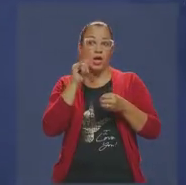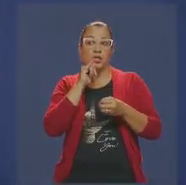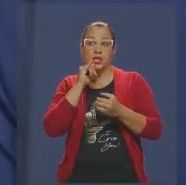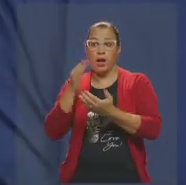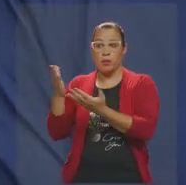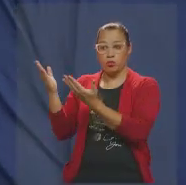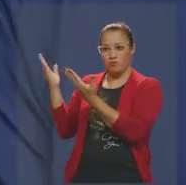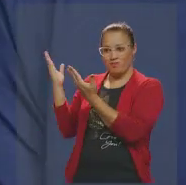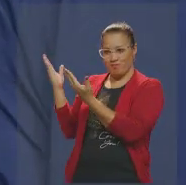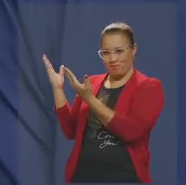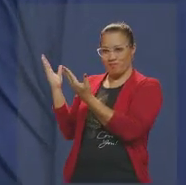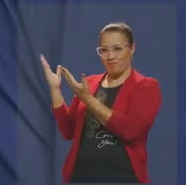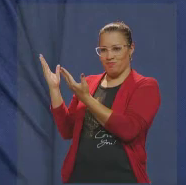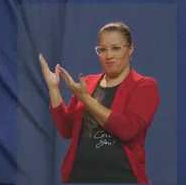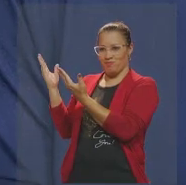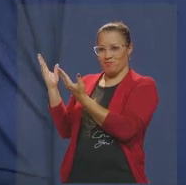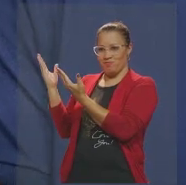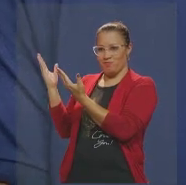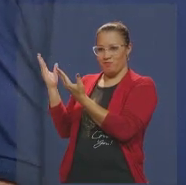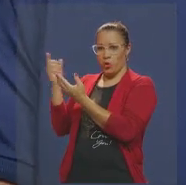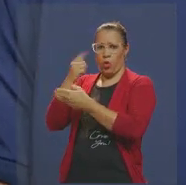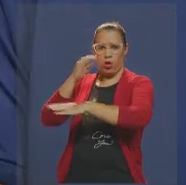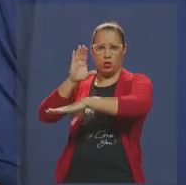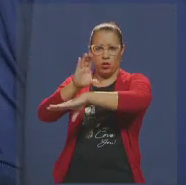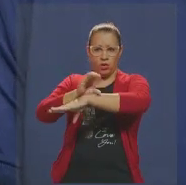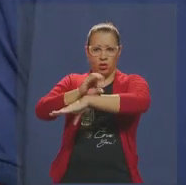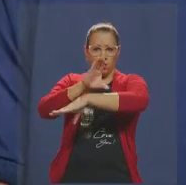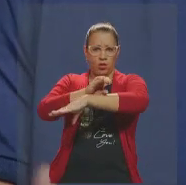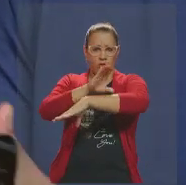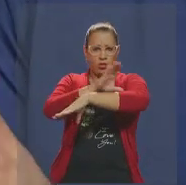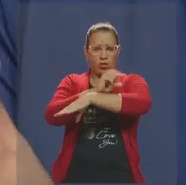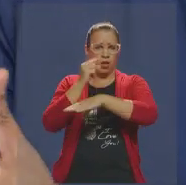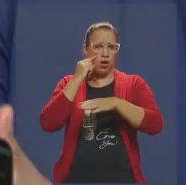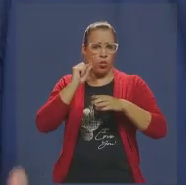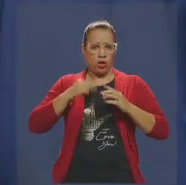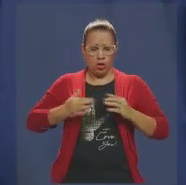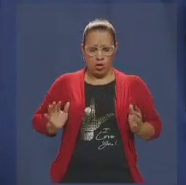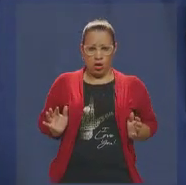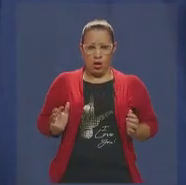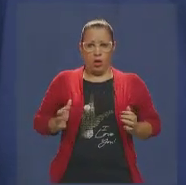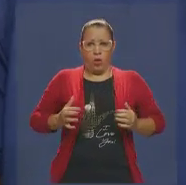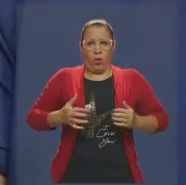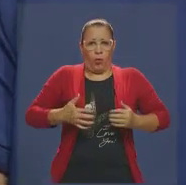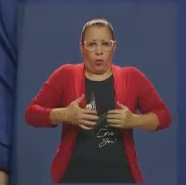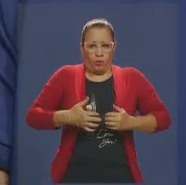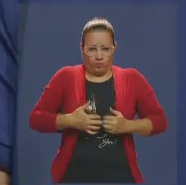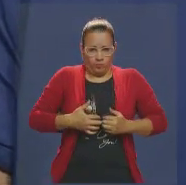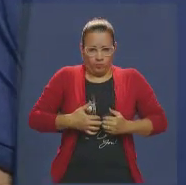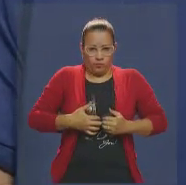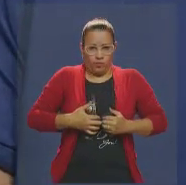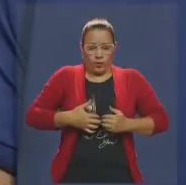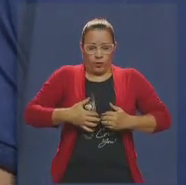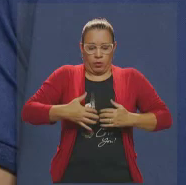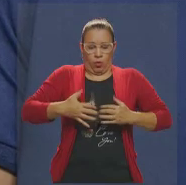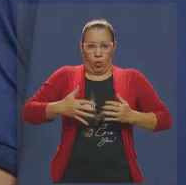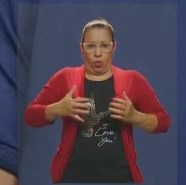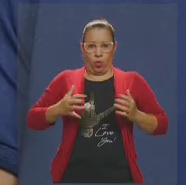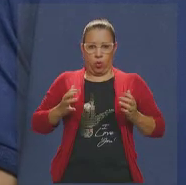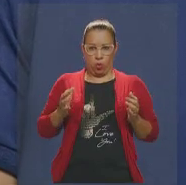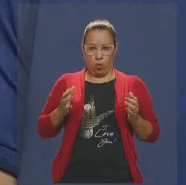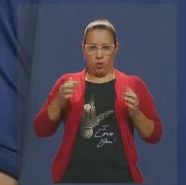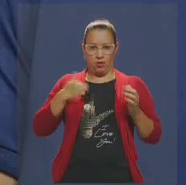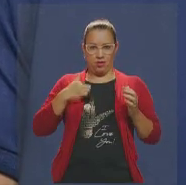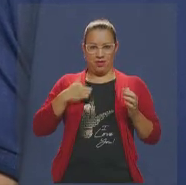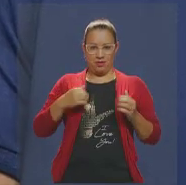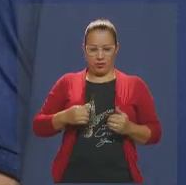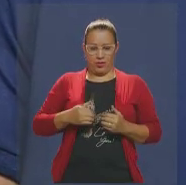Quando eu movimento esse músculo, quando esse músculo se contrai, a contração dele faz ele abrir. E aí olha o que acontece, o ar